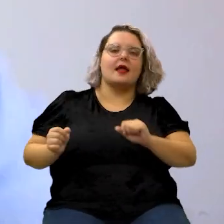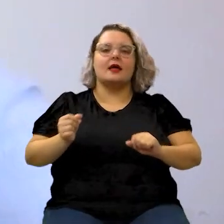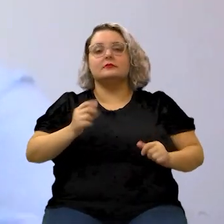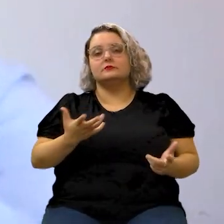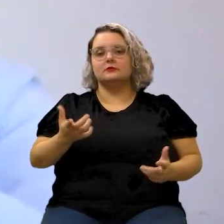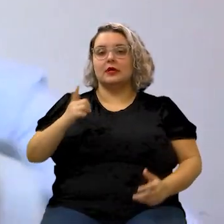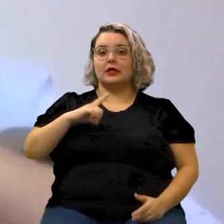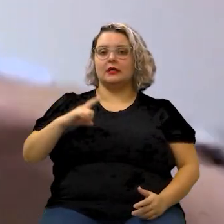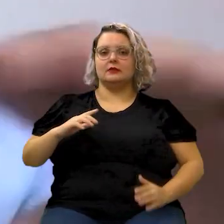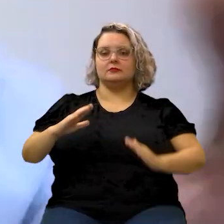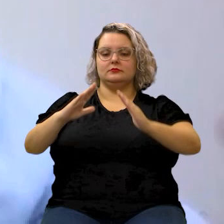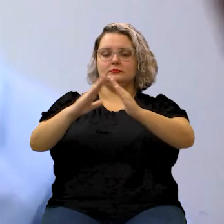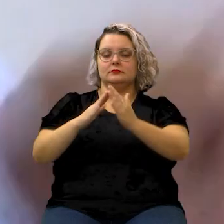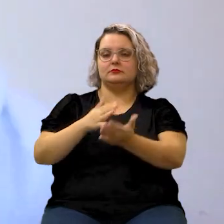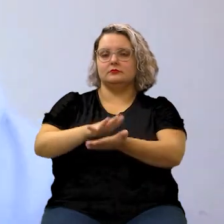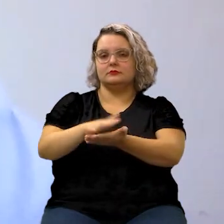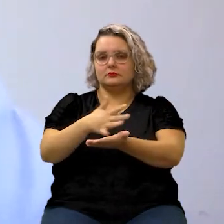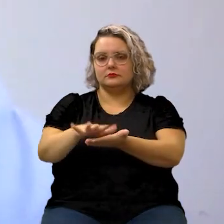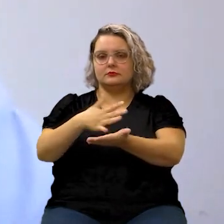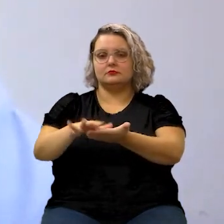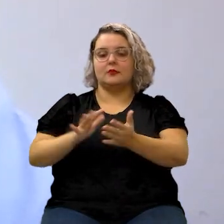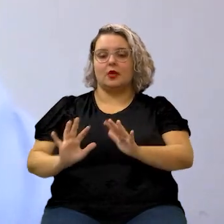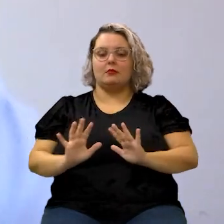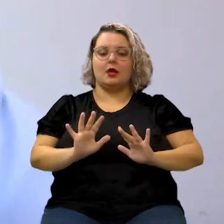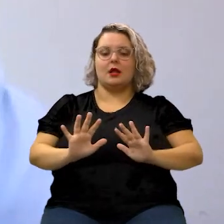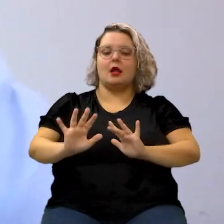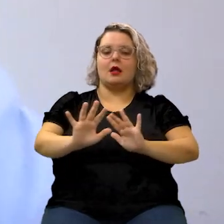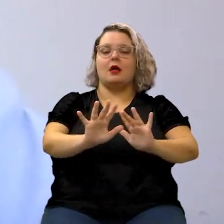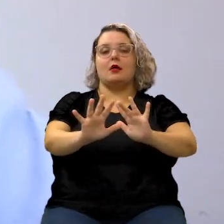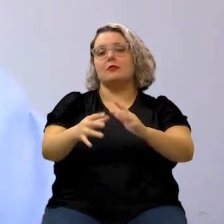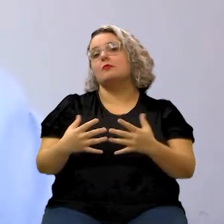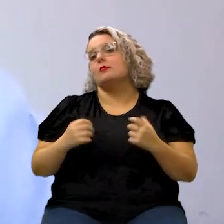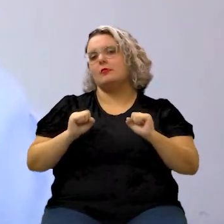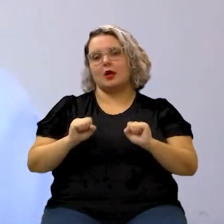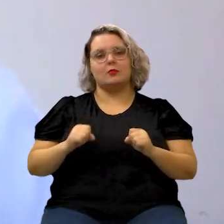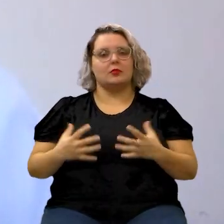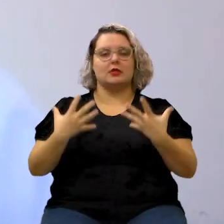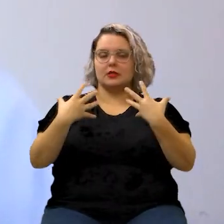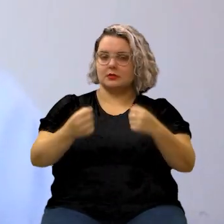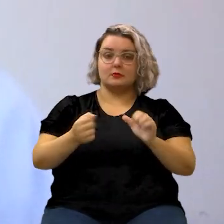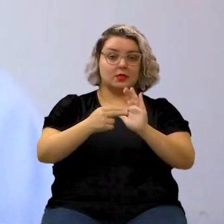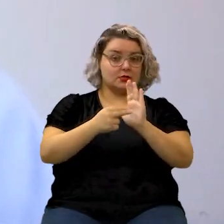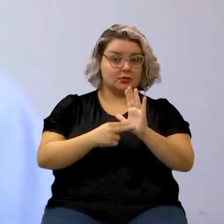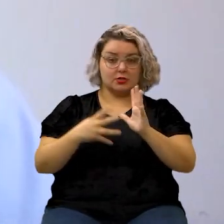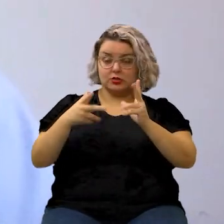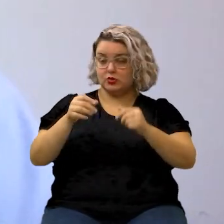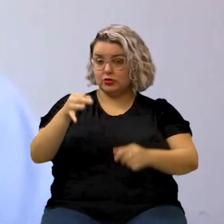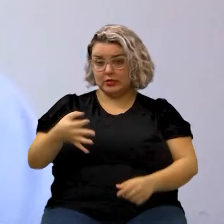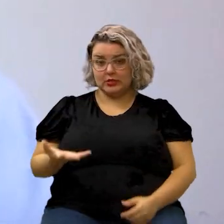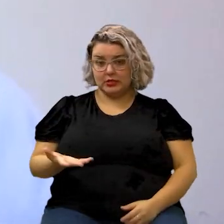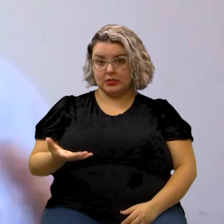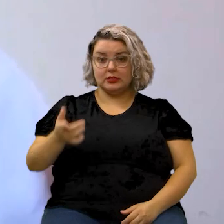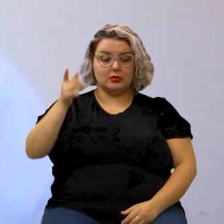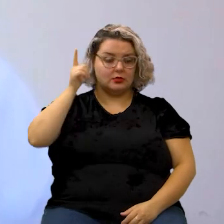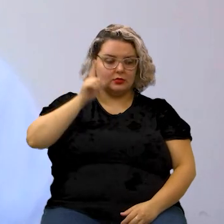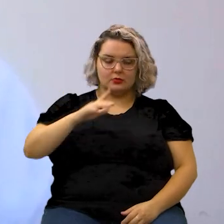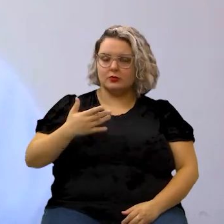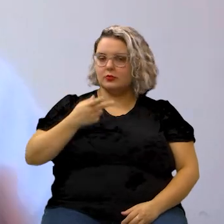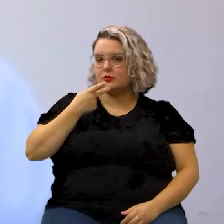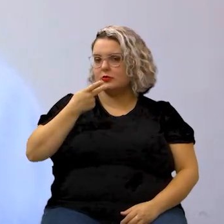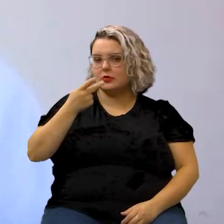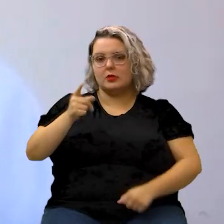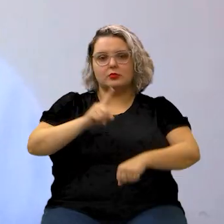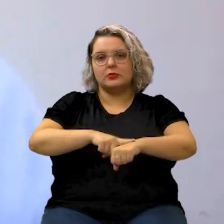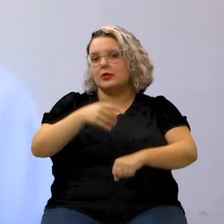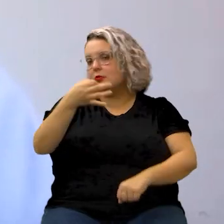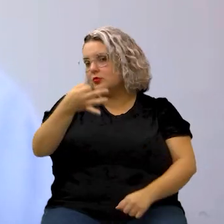tem que percorrer todo o percurso para poder receber as notas e tudo mais. Então, a gente não consegue falar em um